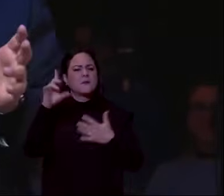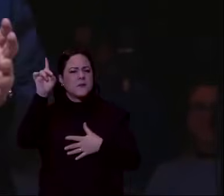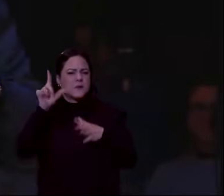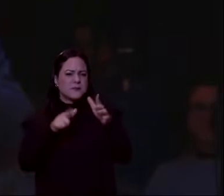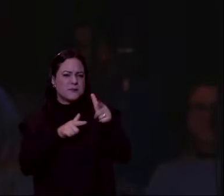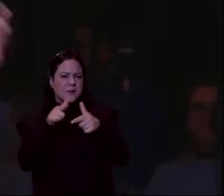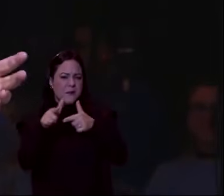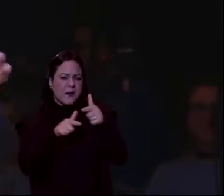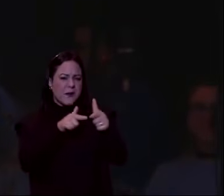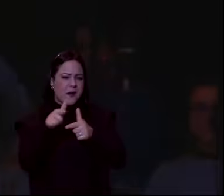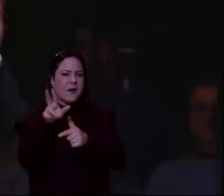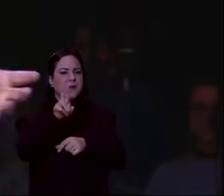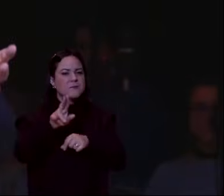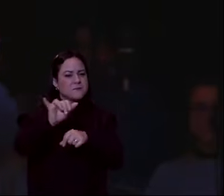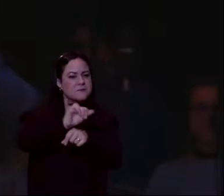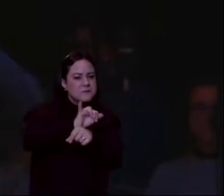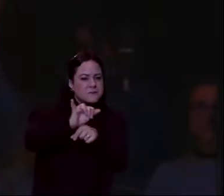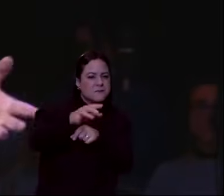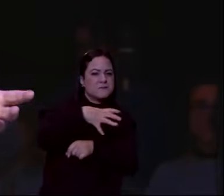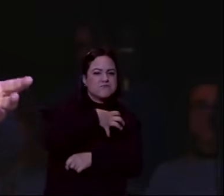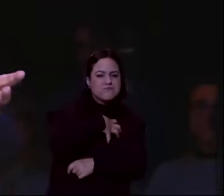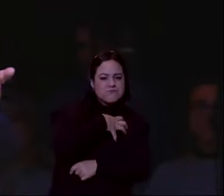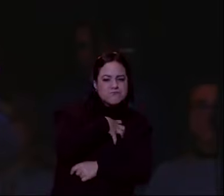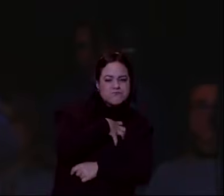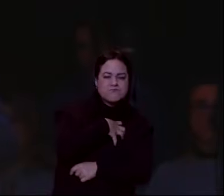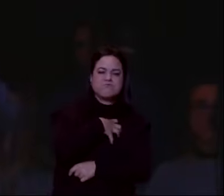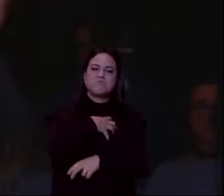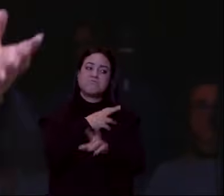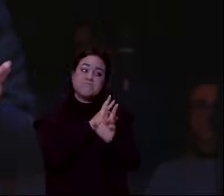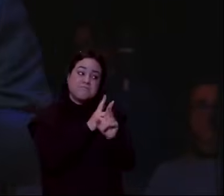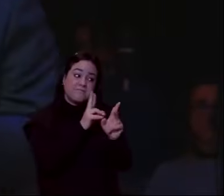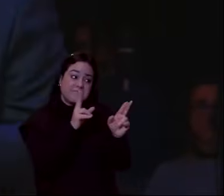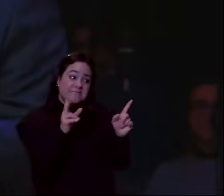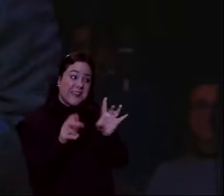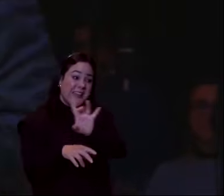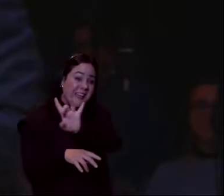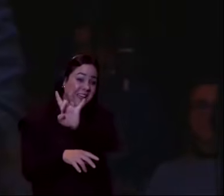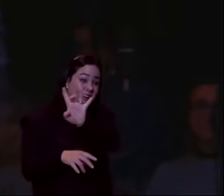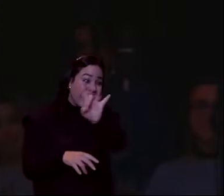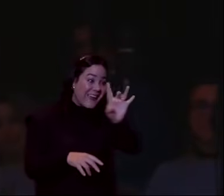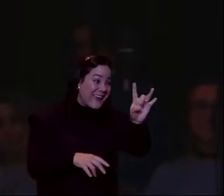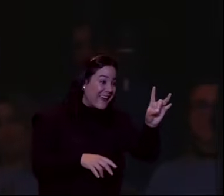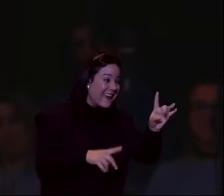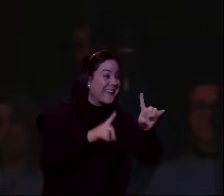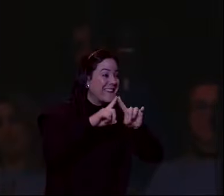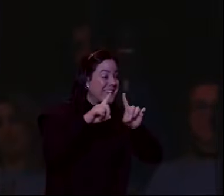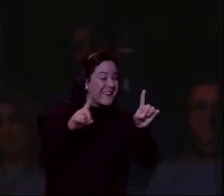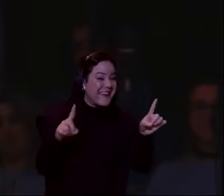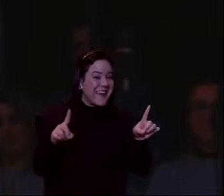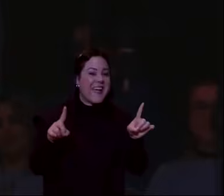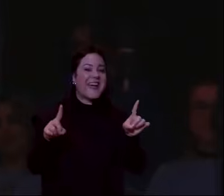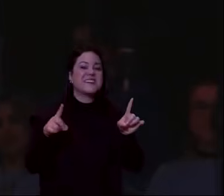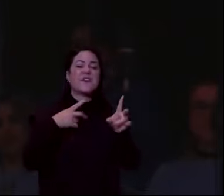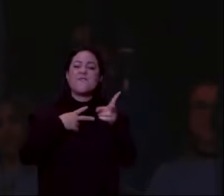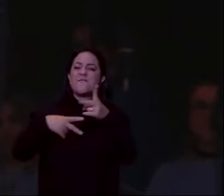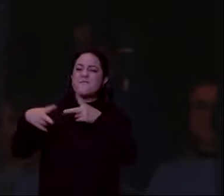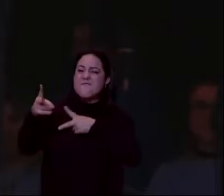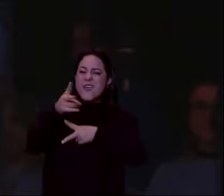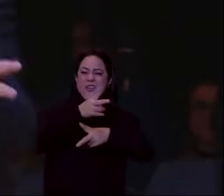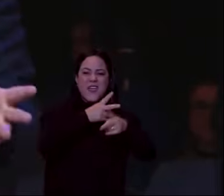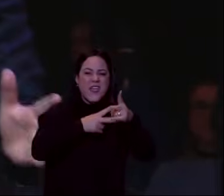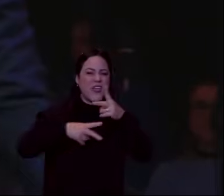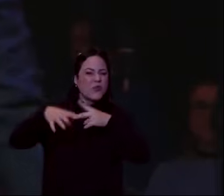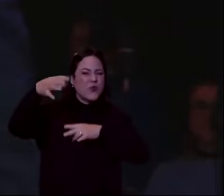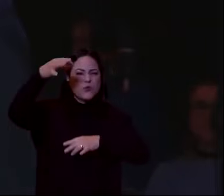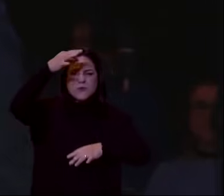trabalhando? Ele usa ferramentas, jeitos, processos diferentes na vida de cada um, mas o som da voz do Espírito